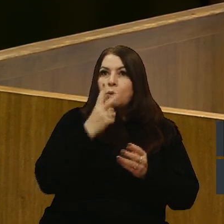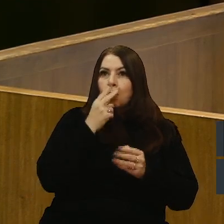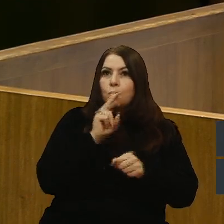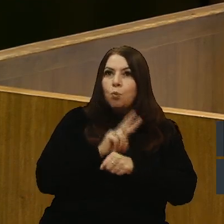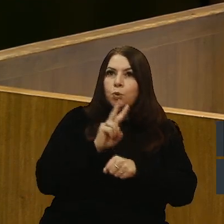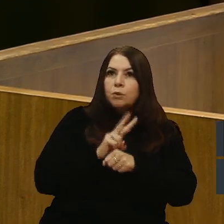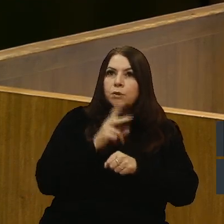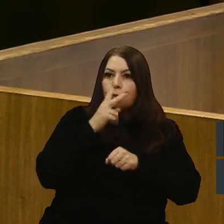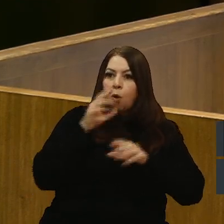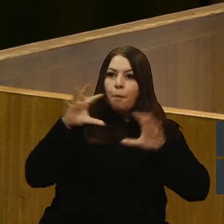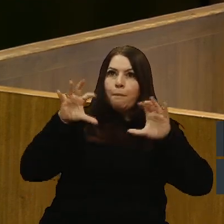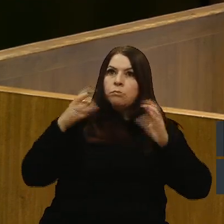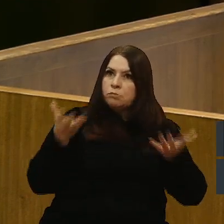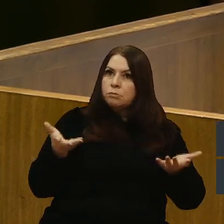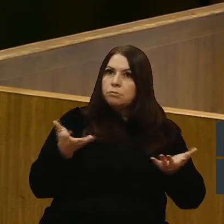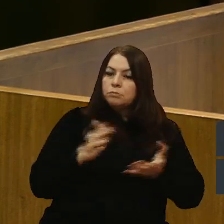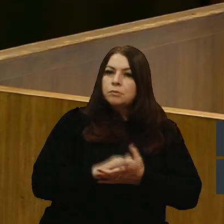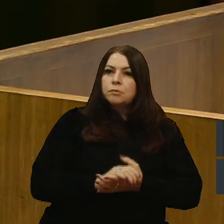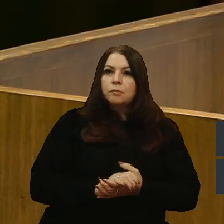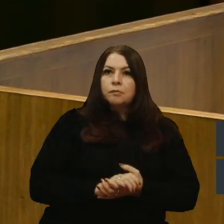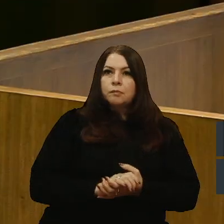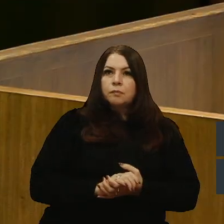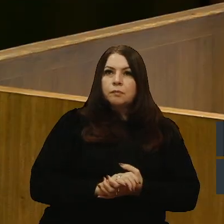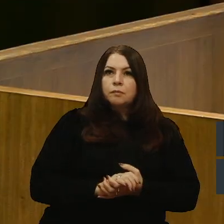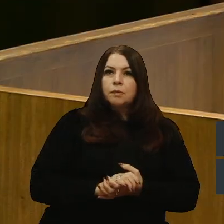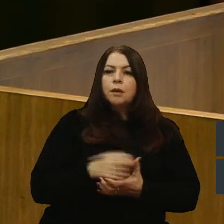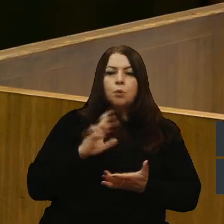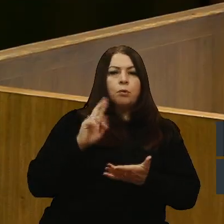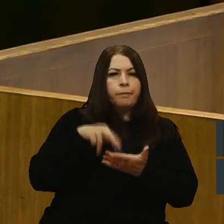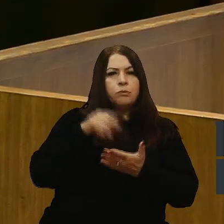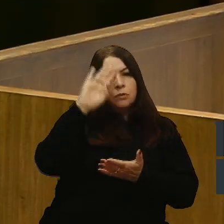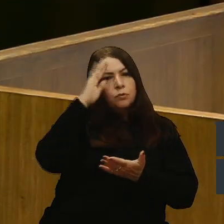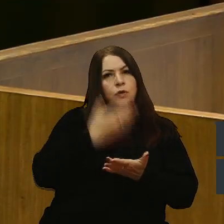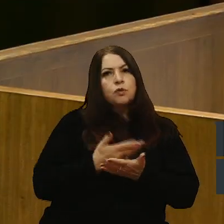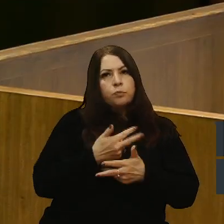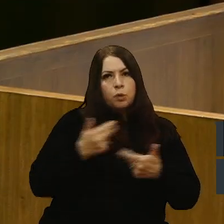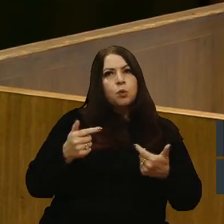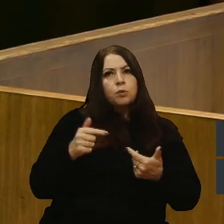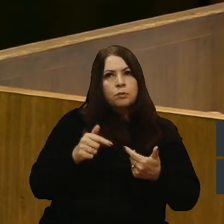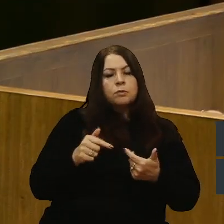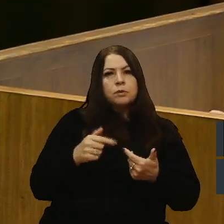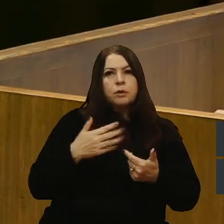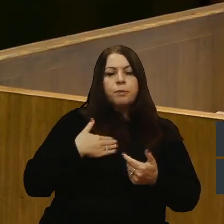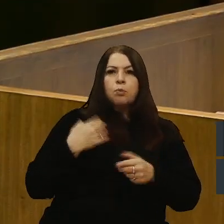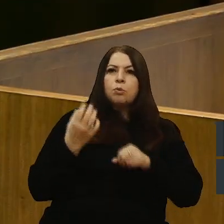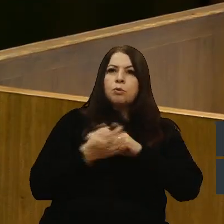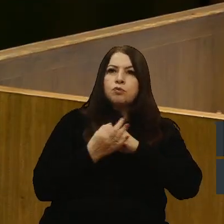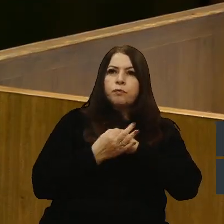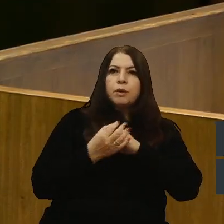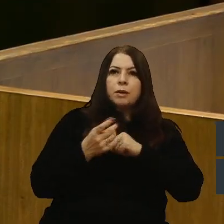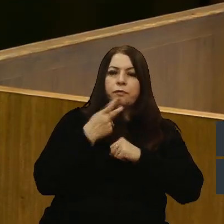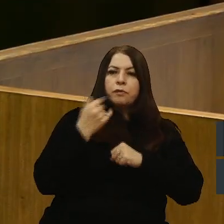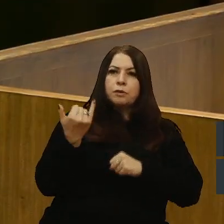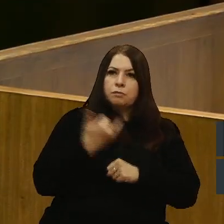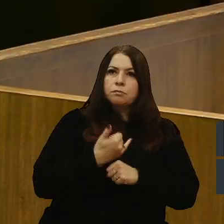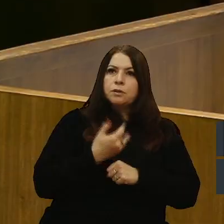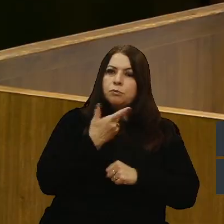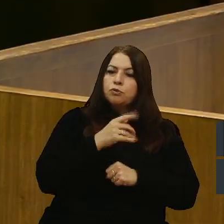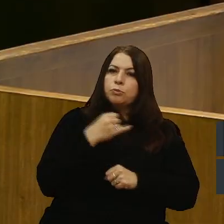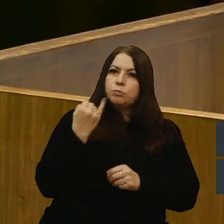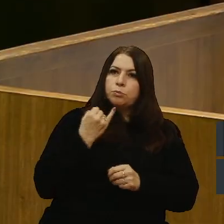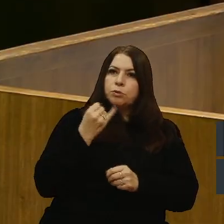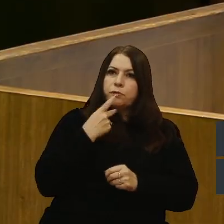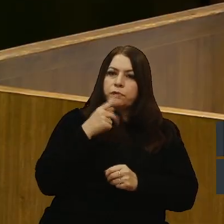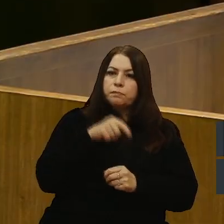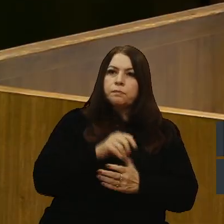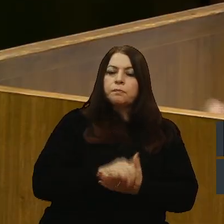de monstros, né? Então, eu realmente acredito, e uma coisa que o meu advogado desse caso disse que eu acho muito importante